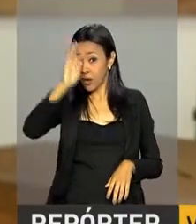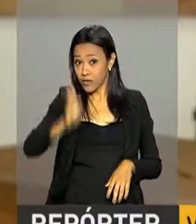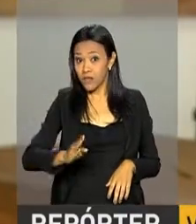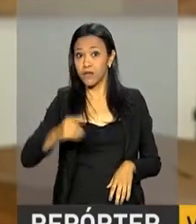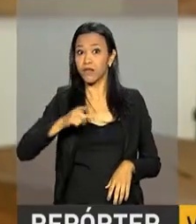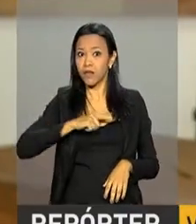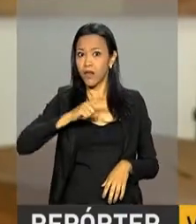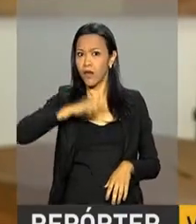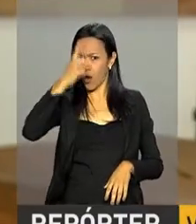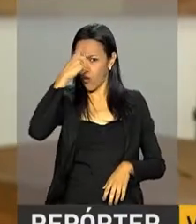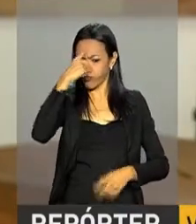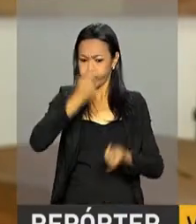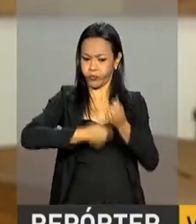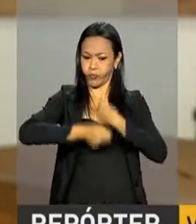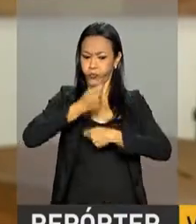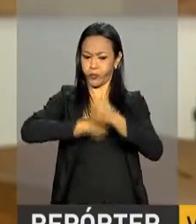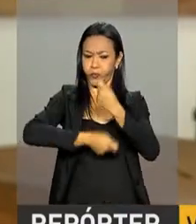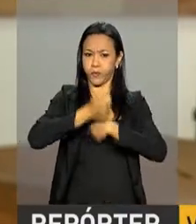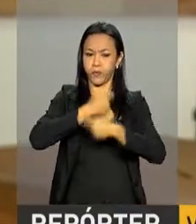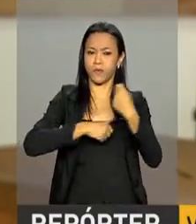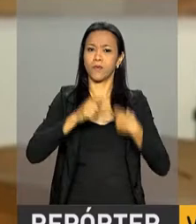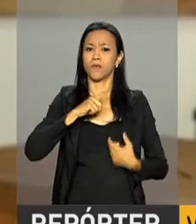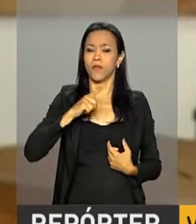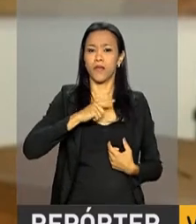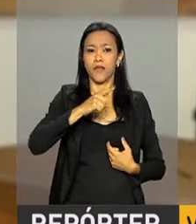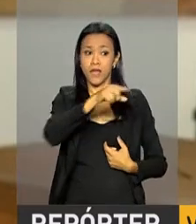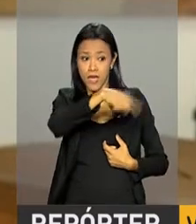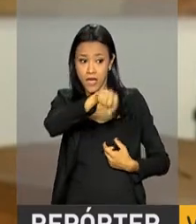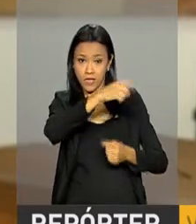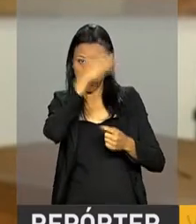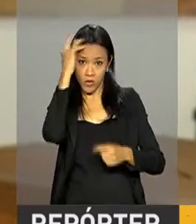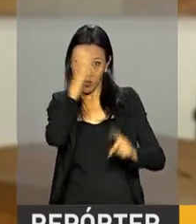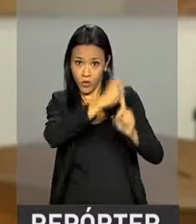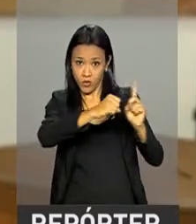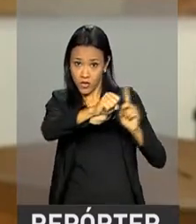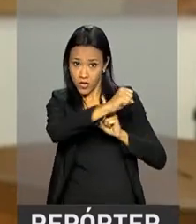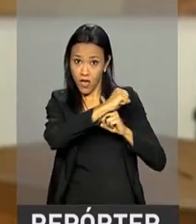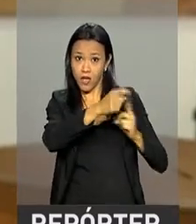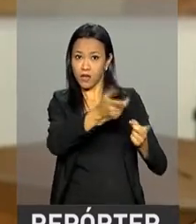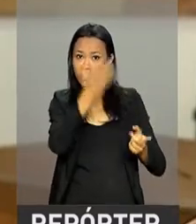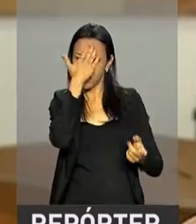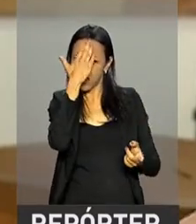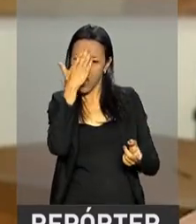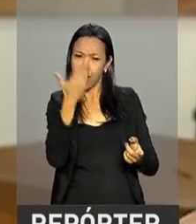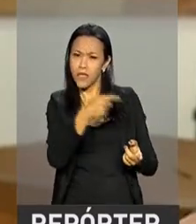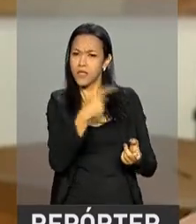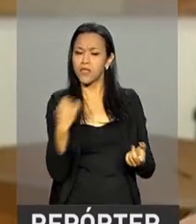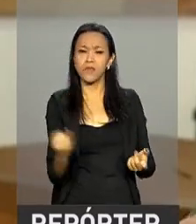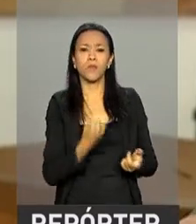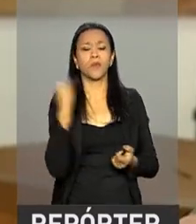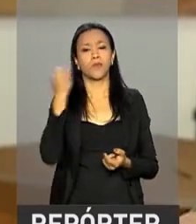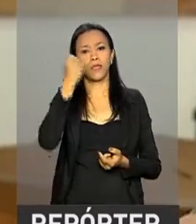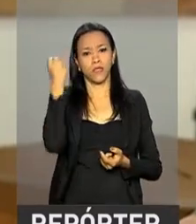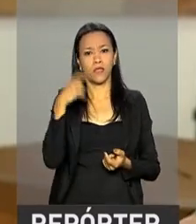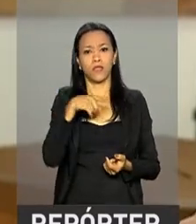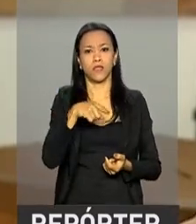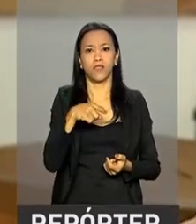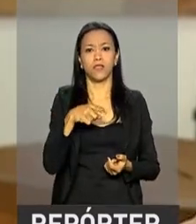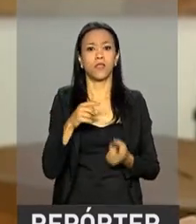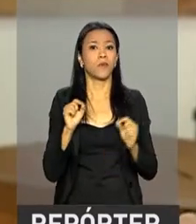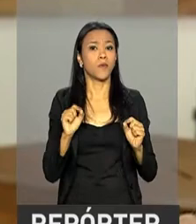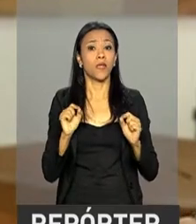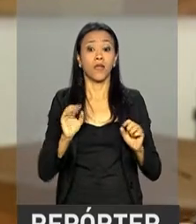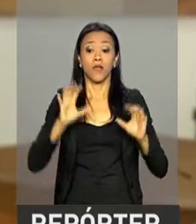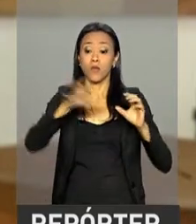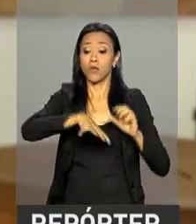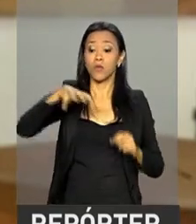Então, os empreendedores populares, os empreendedores sociais, eles têm tido hoje um papel fundamental, né, nos